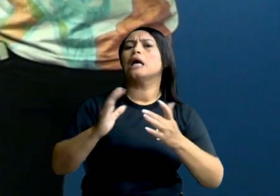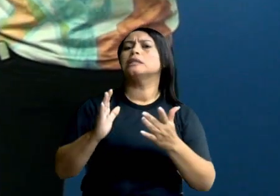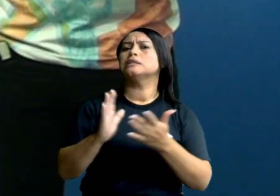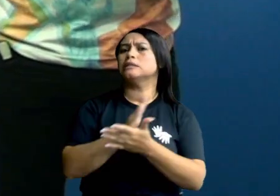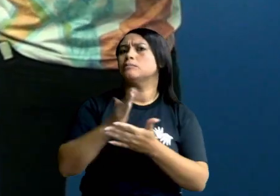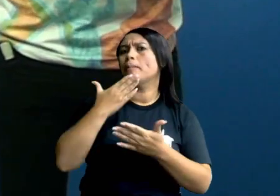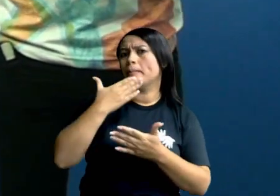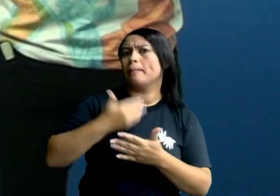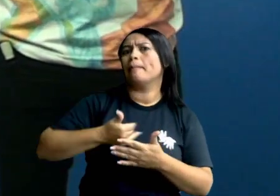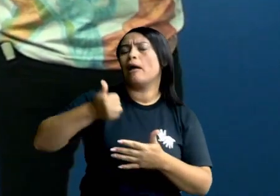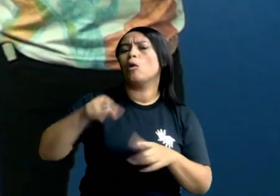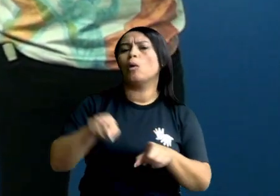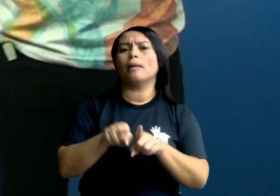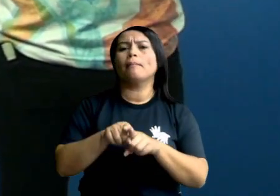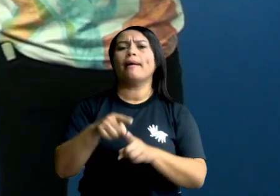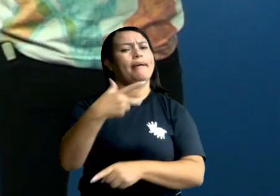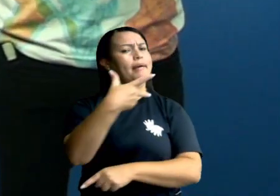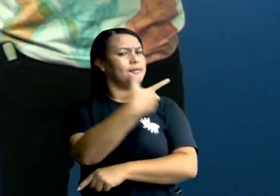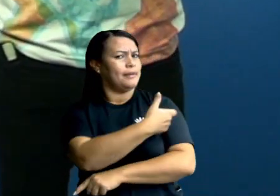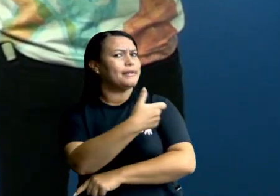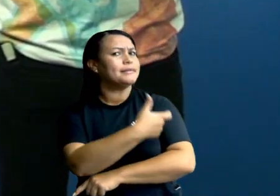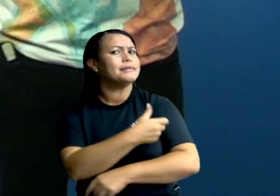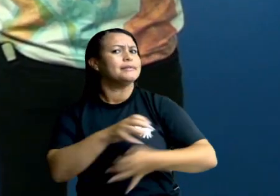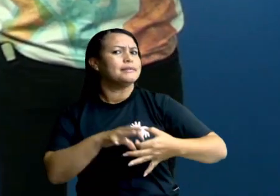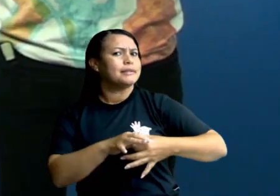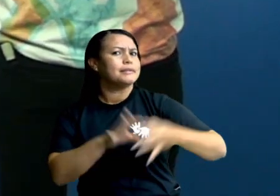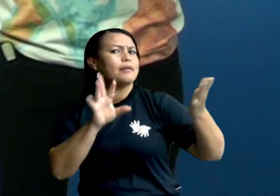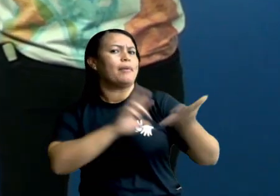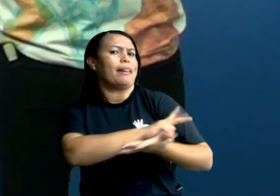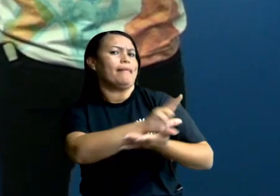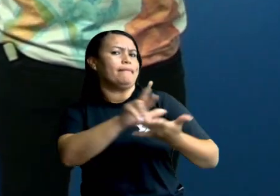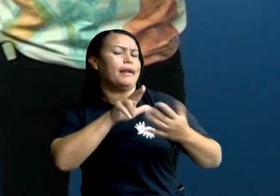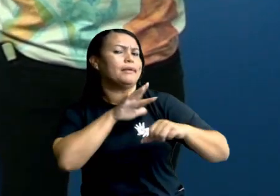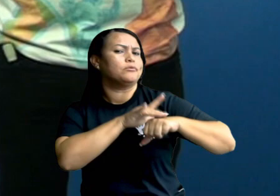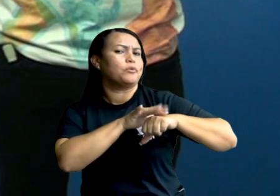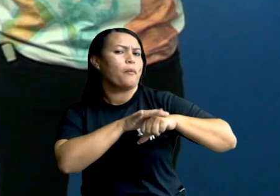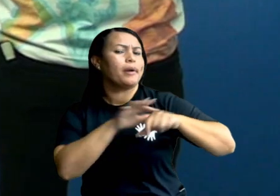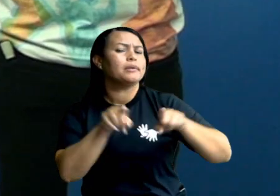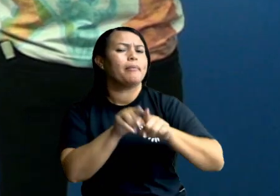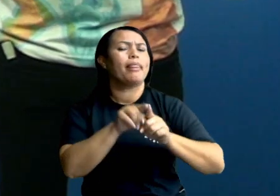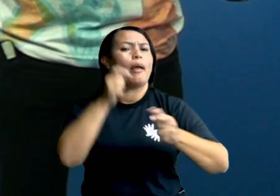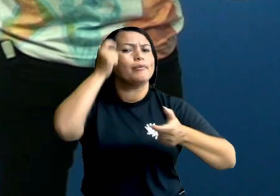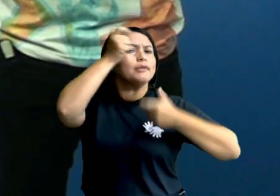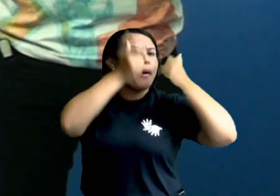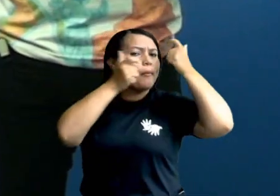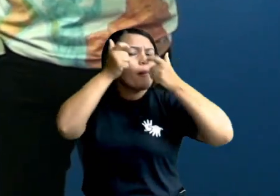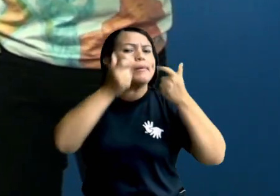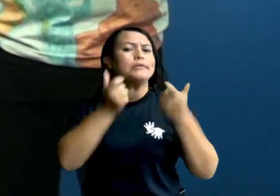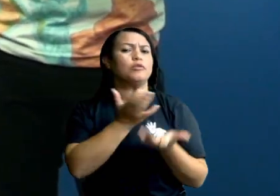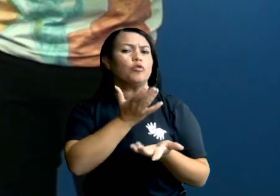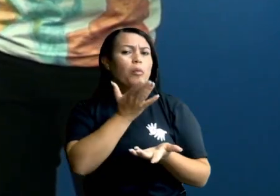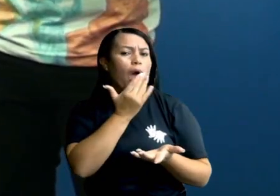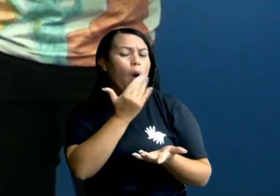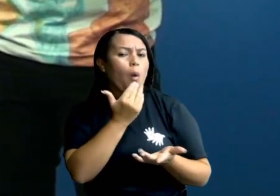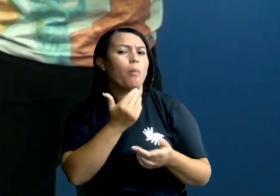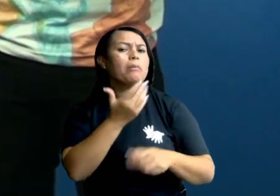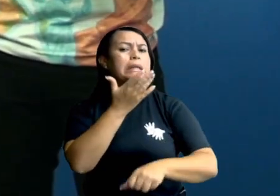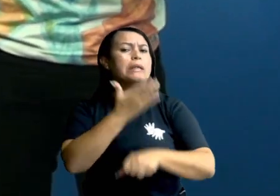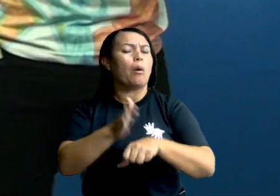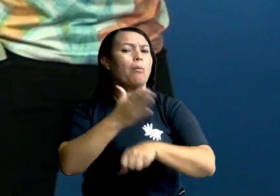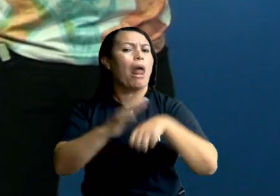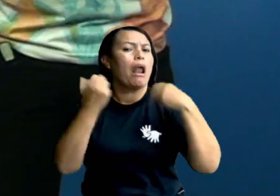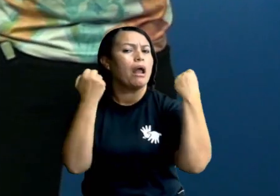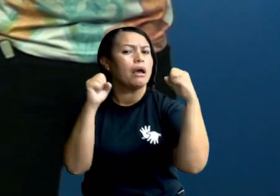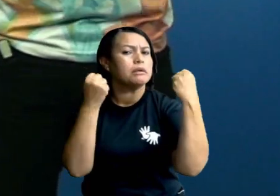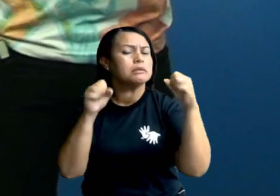né? A questão de vacinas disponíveis para N doenças. A gente tem uma preocupação hoje com a alimentação, né? Com a prática de exercícios físicos,